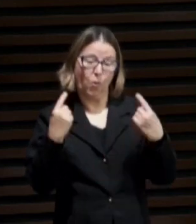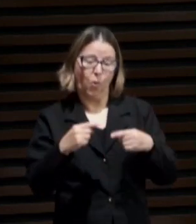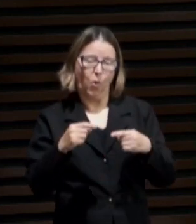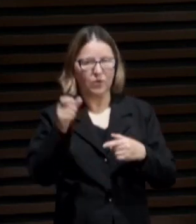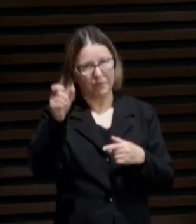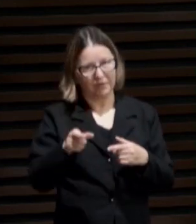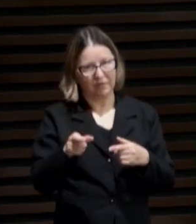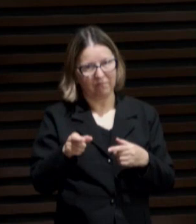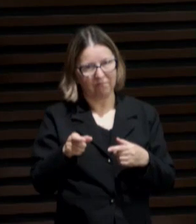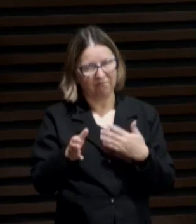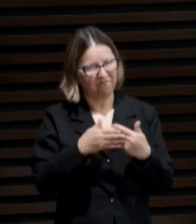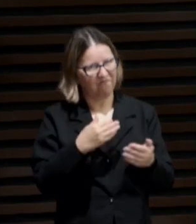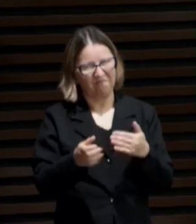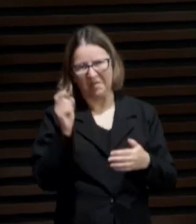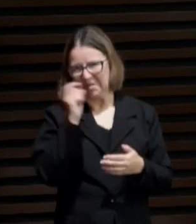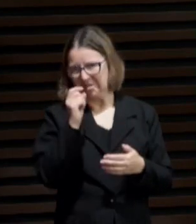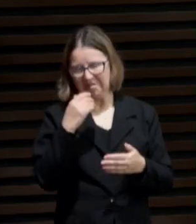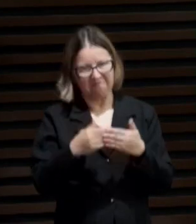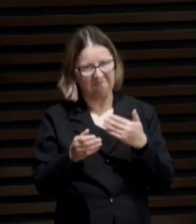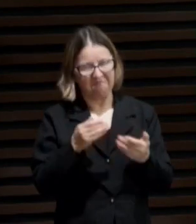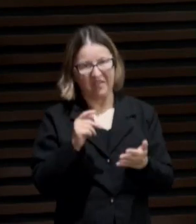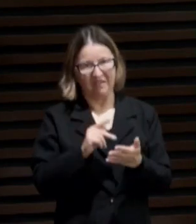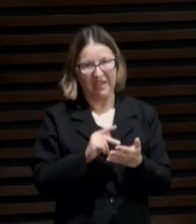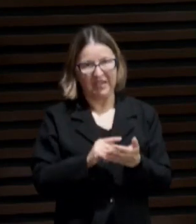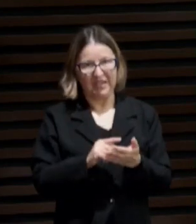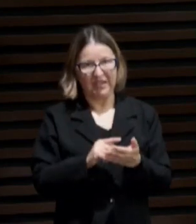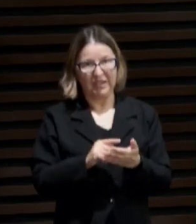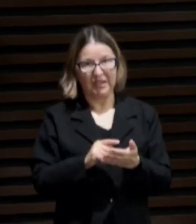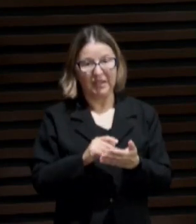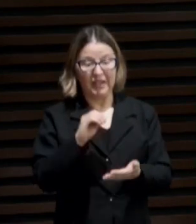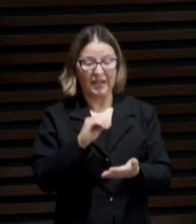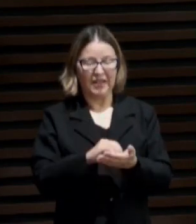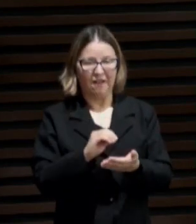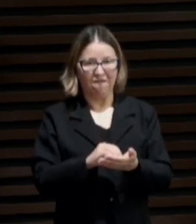seja mentira, seja verdade, na ausência da pessoa citada.